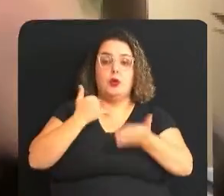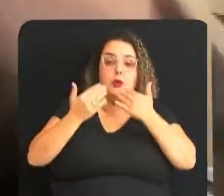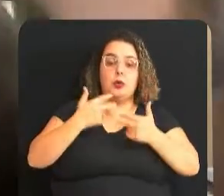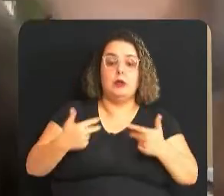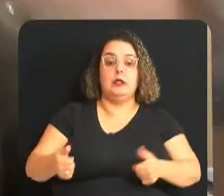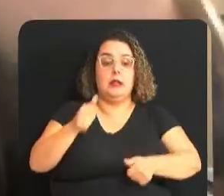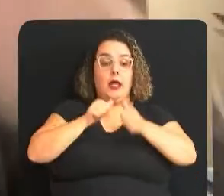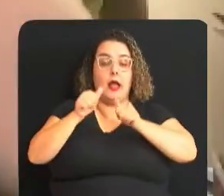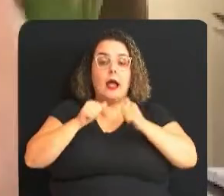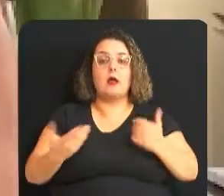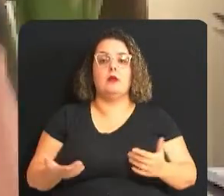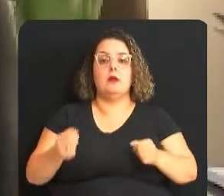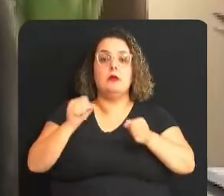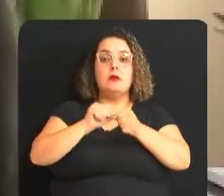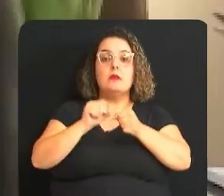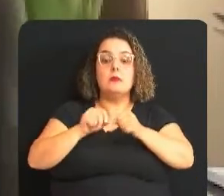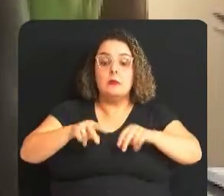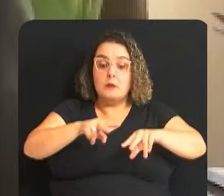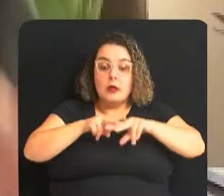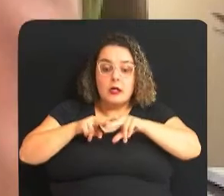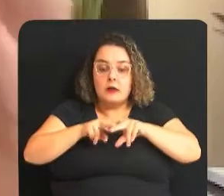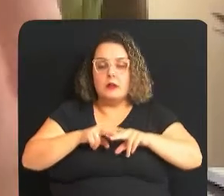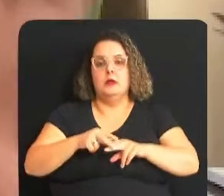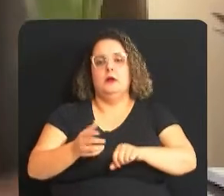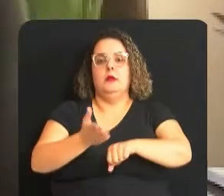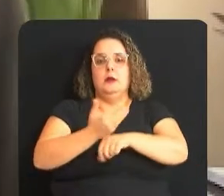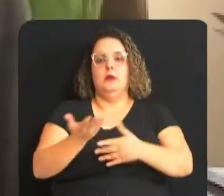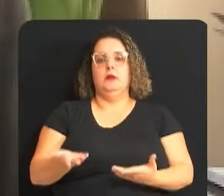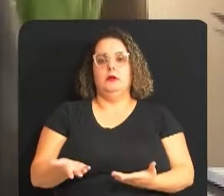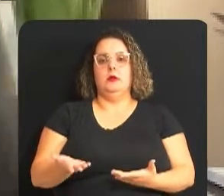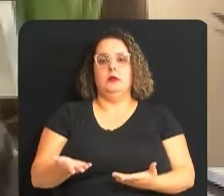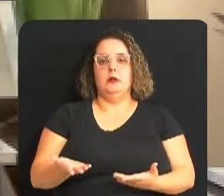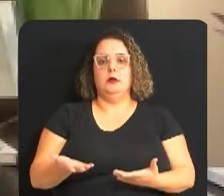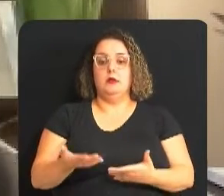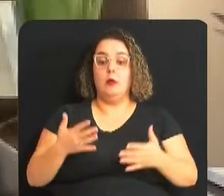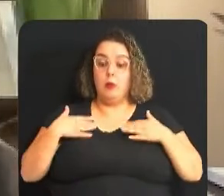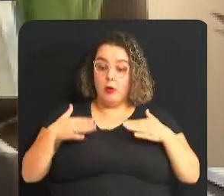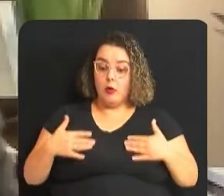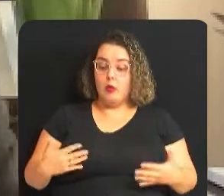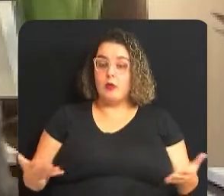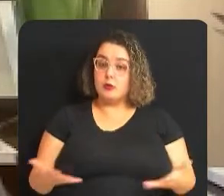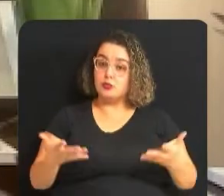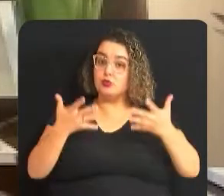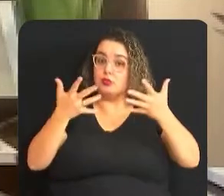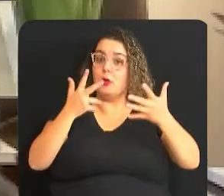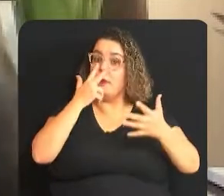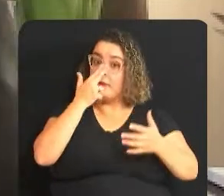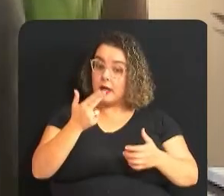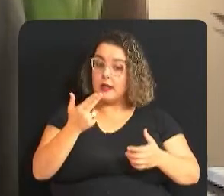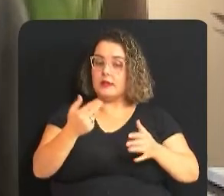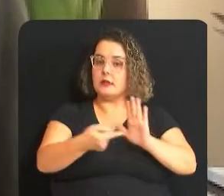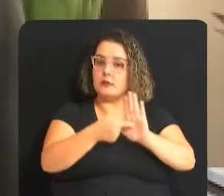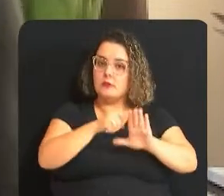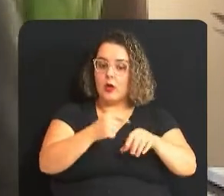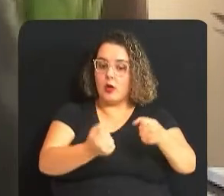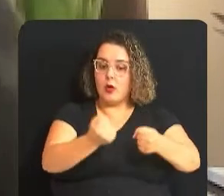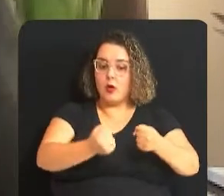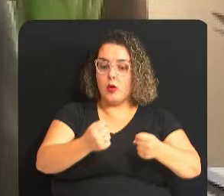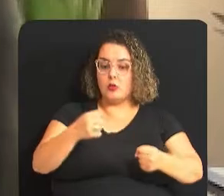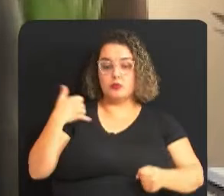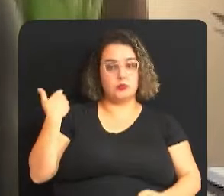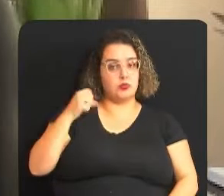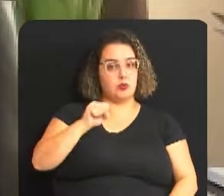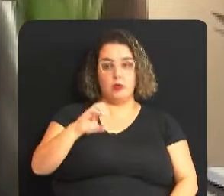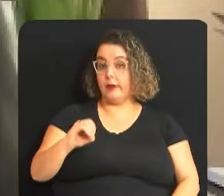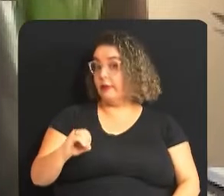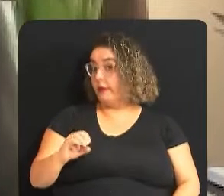hidratação, vamos fazer uma revisão preventiva, vamos botar tua máquina para funcionar como se fosse um carro de 80 anos de idade, de 50